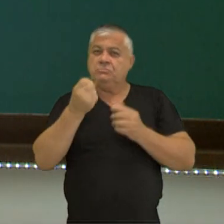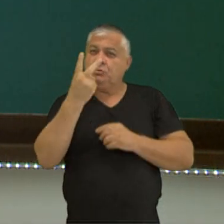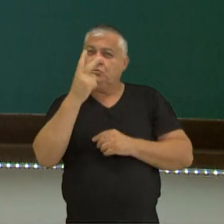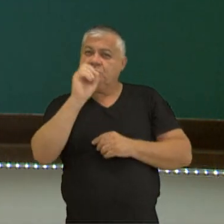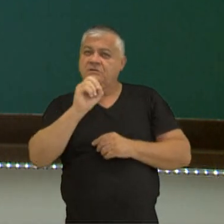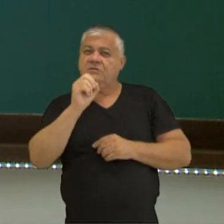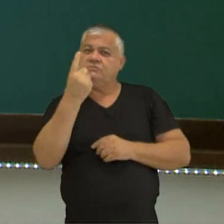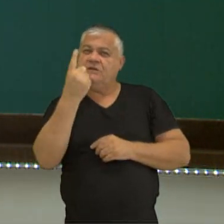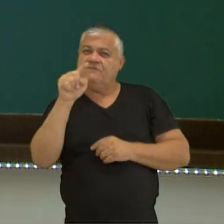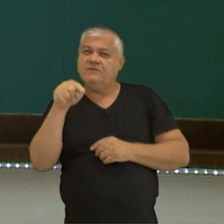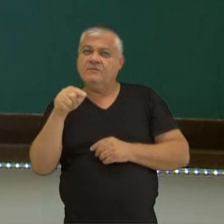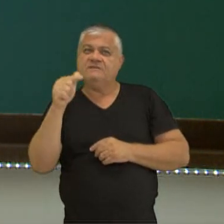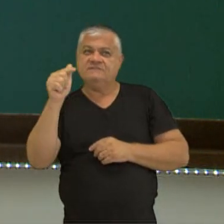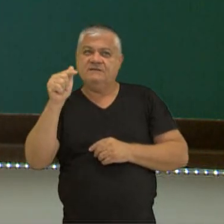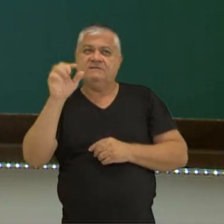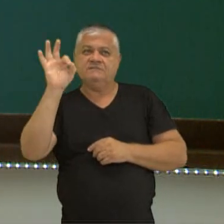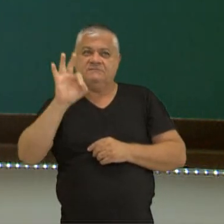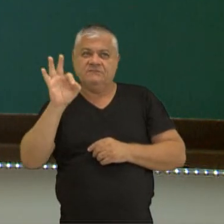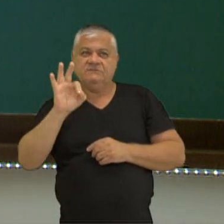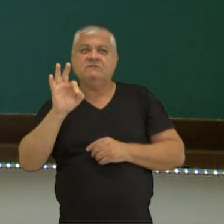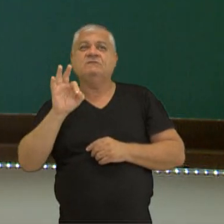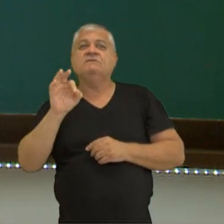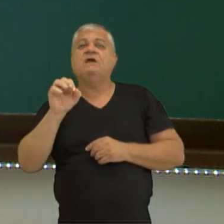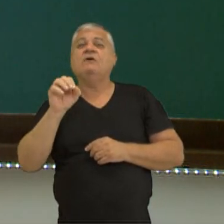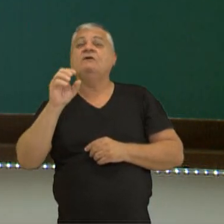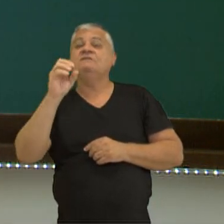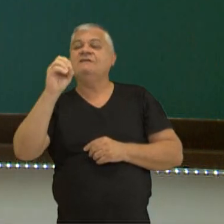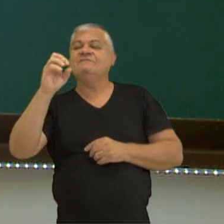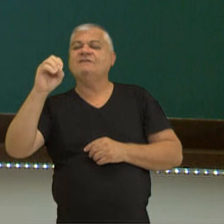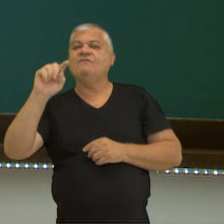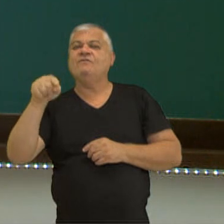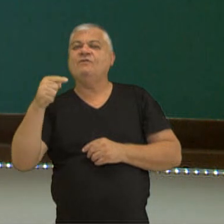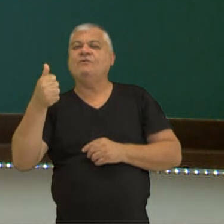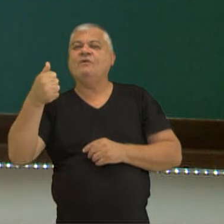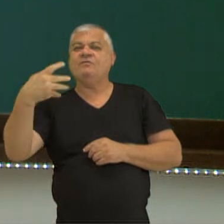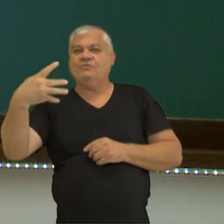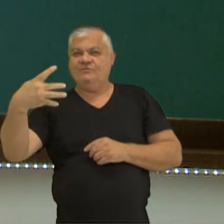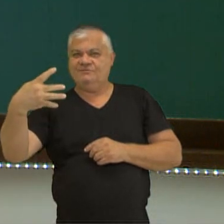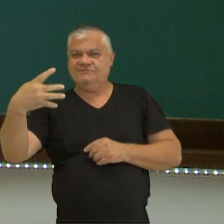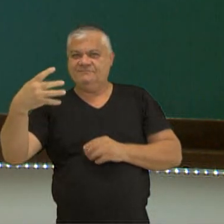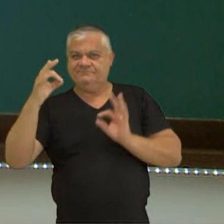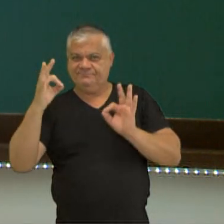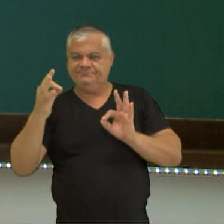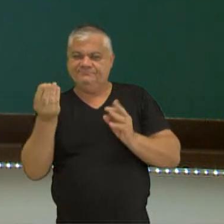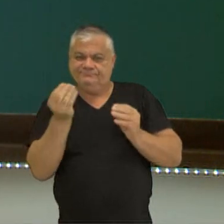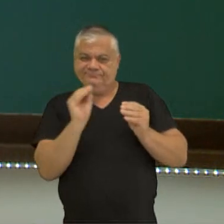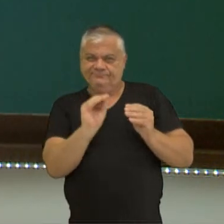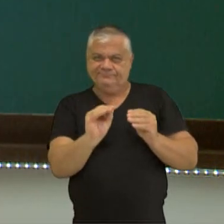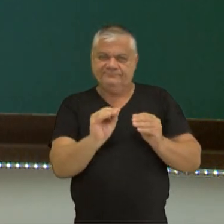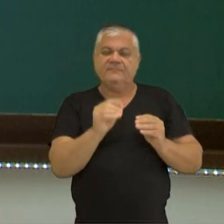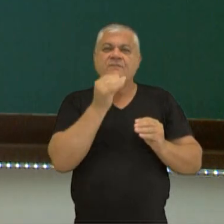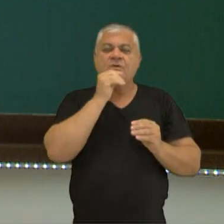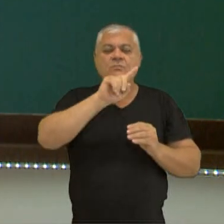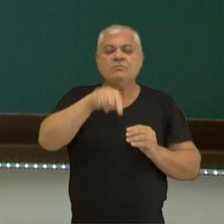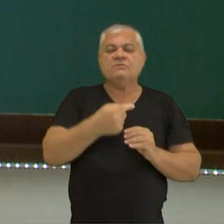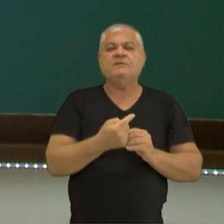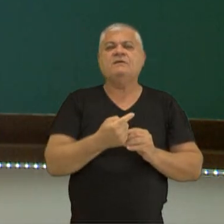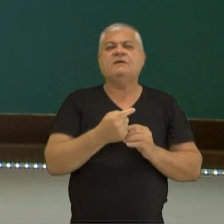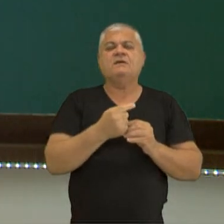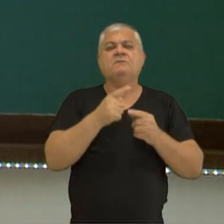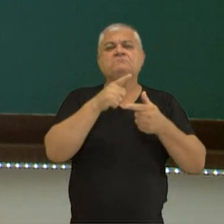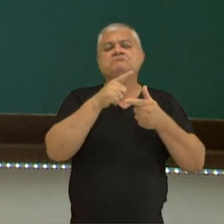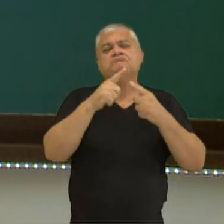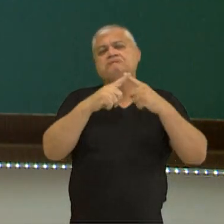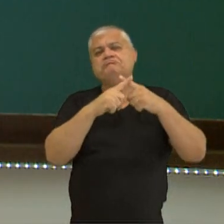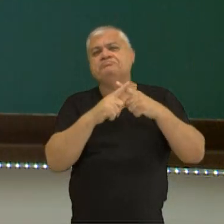comentei, 0,7 de 0,02, deu esse daqui, que é o valor decimal. Se eu quiser saber em porcentagem, multiplicaria por 100,